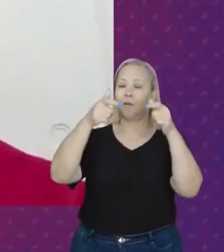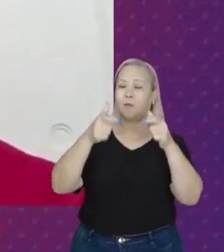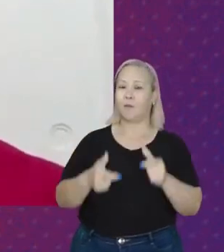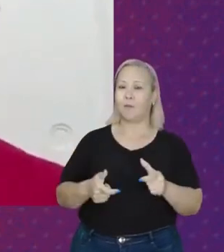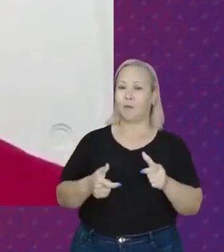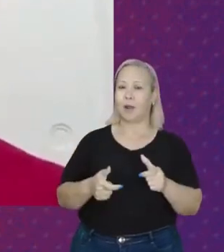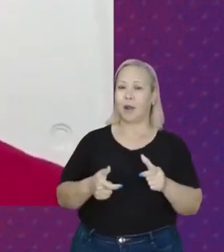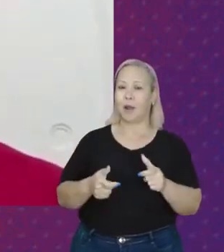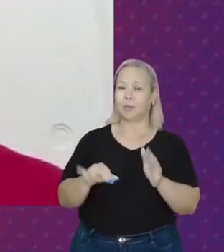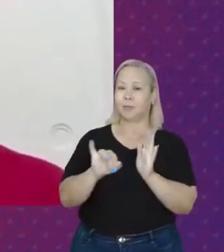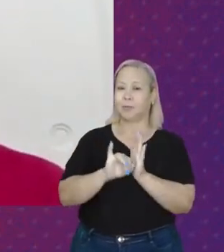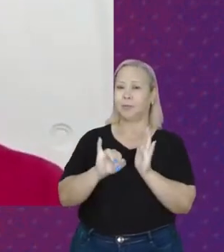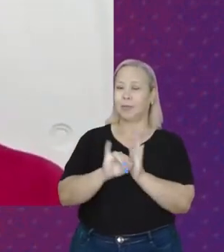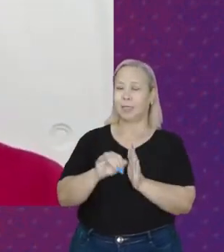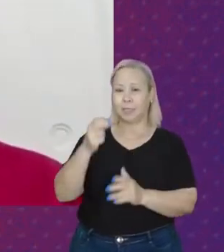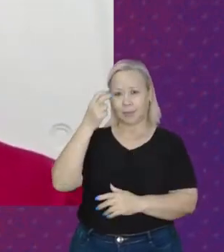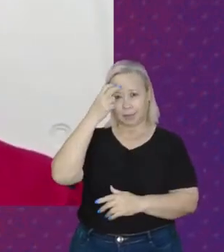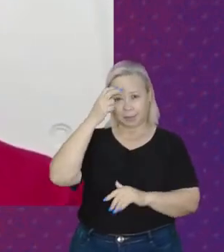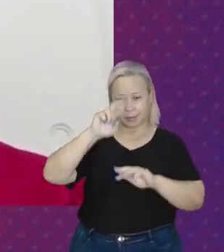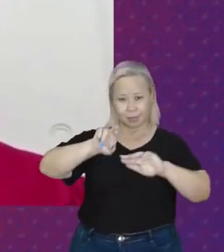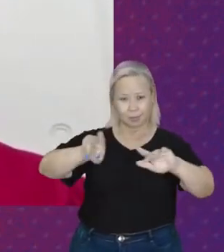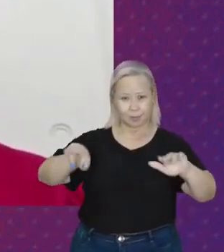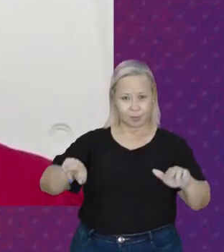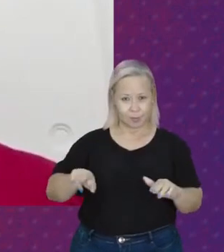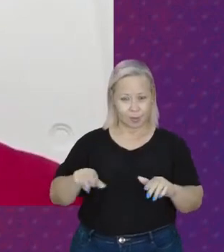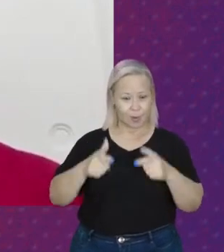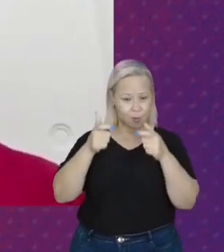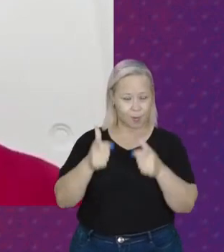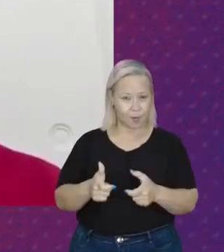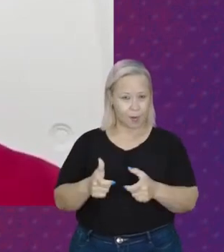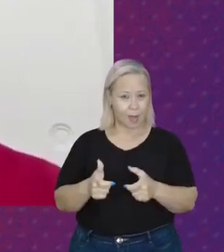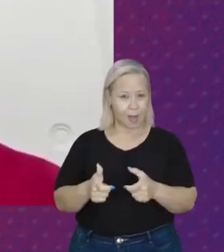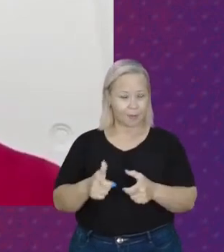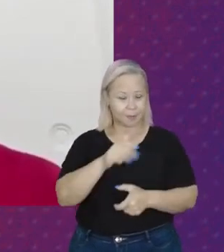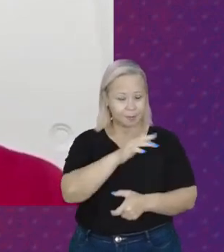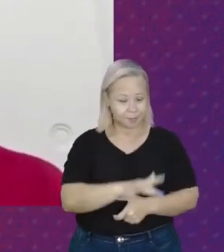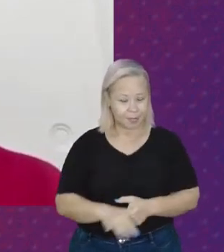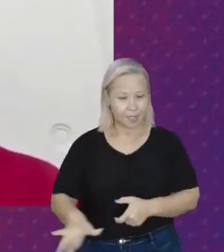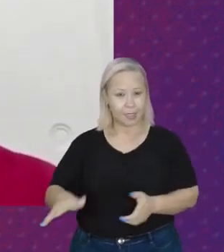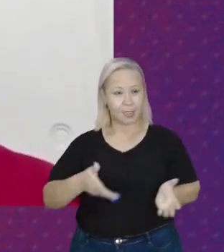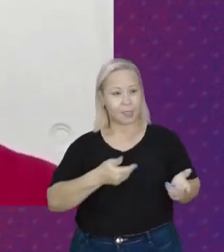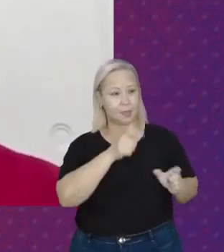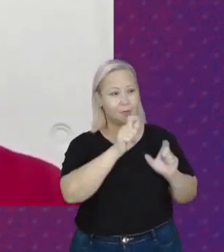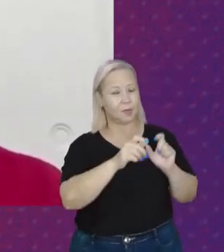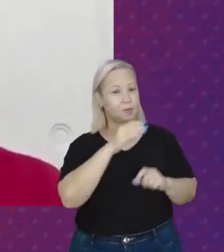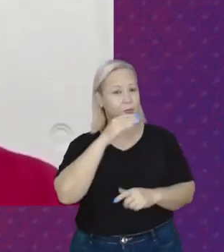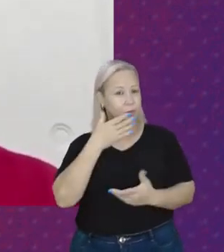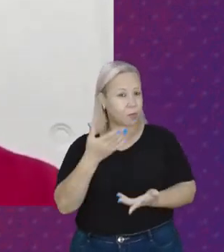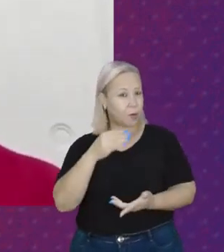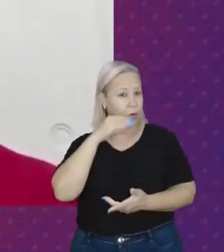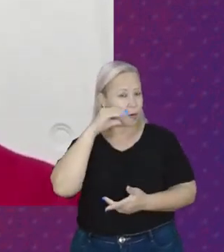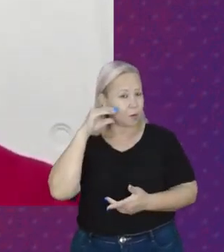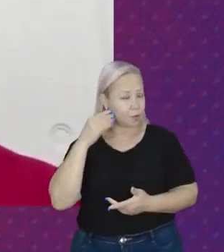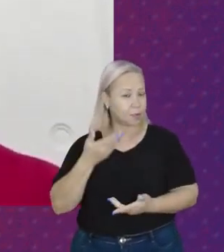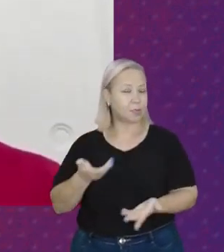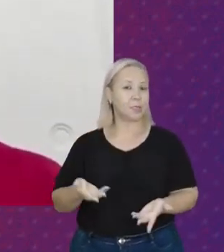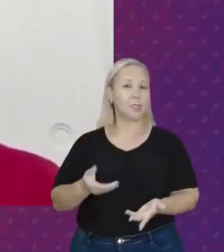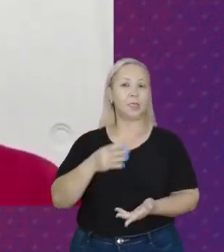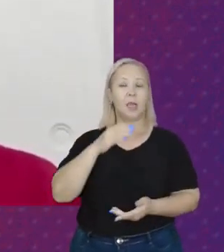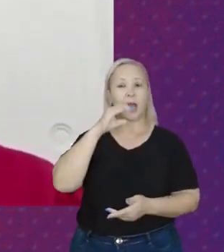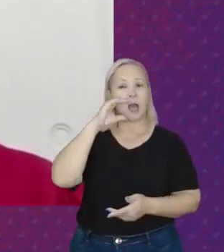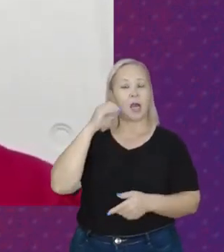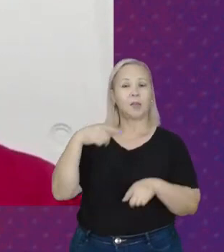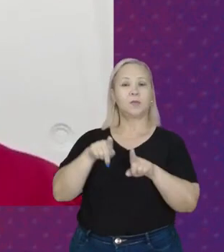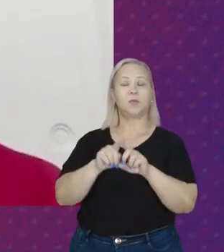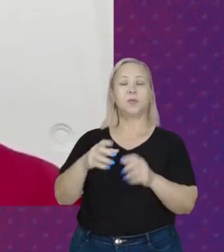de identidade cultural, um lugar onde a criança, o jovem, o adolescente, os adultos